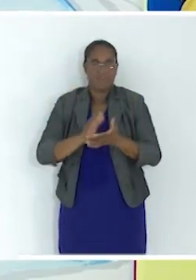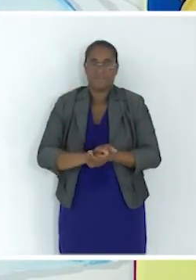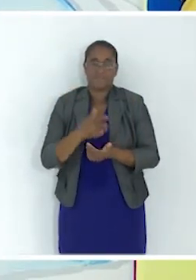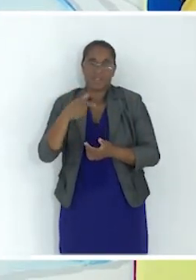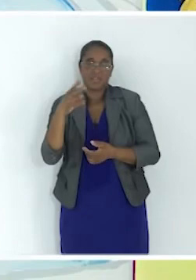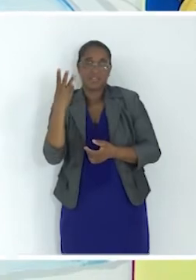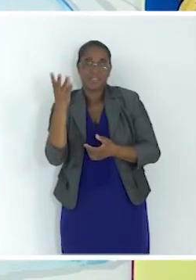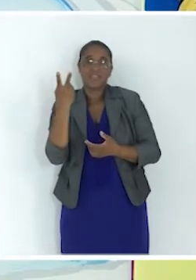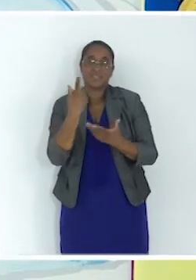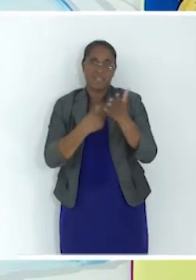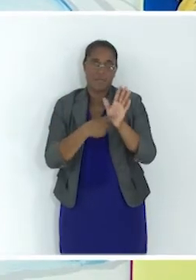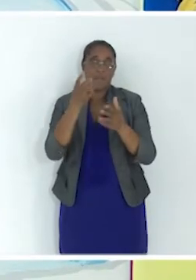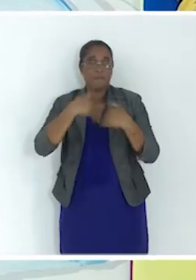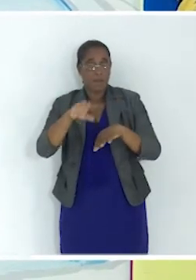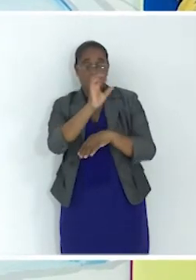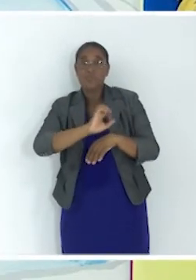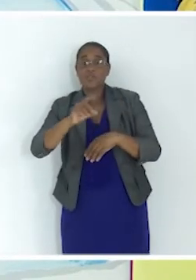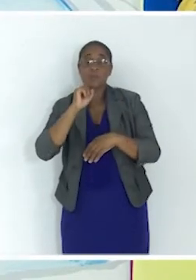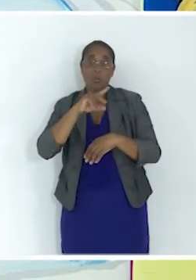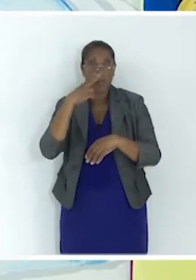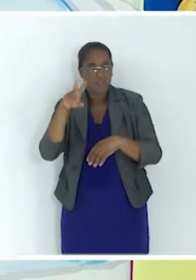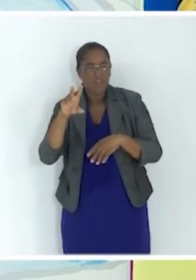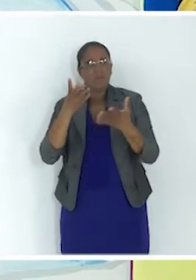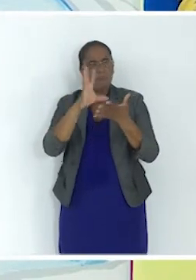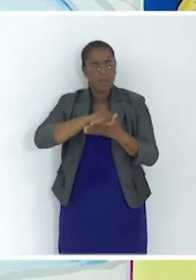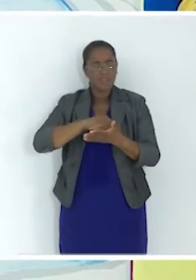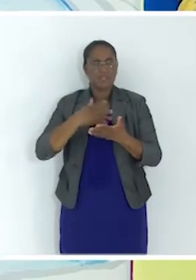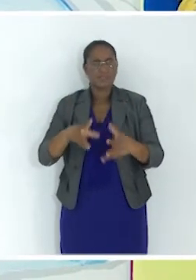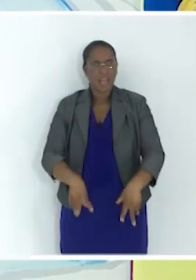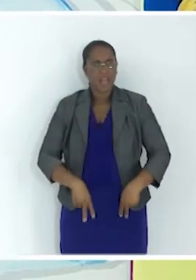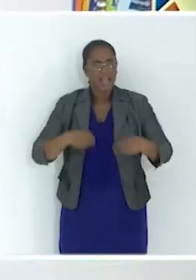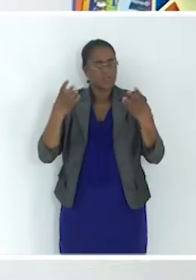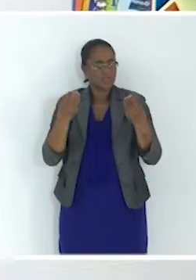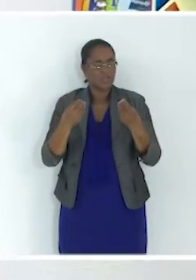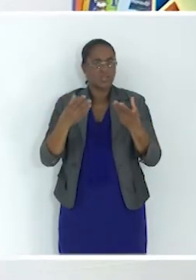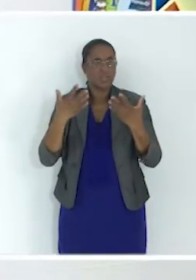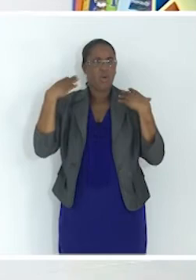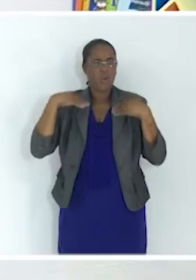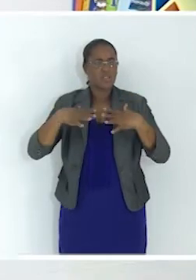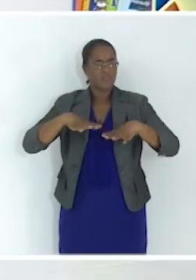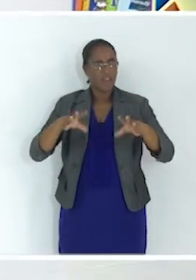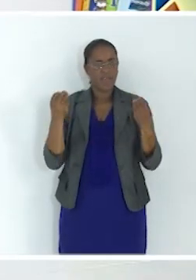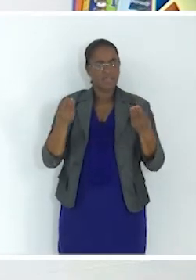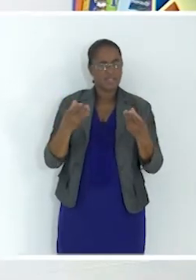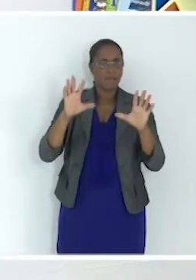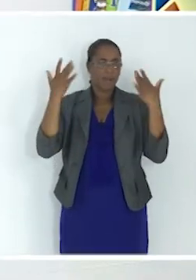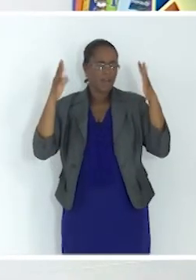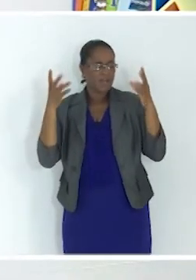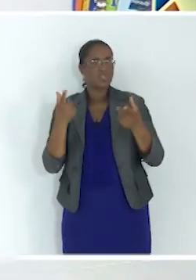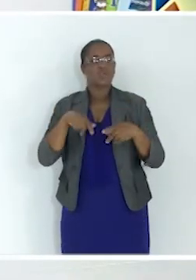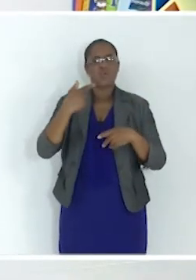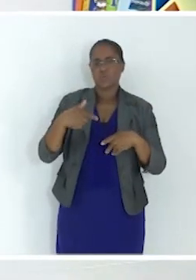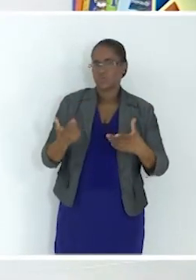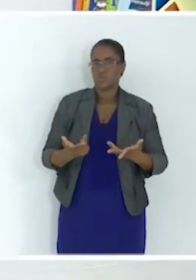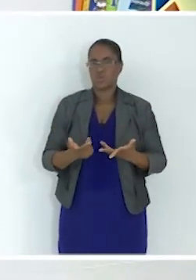mais. Calças, costas, férias, parabéns e outros. Sobre aquilo que acabamos de ver,